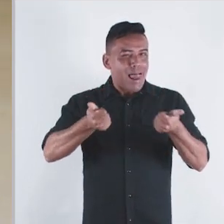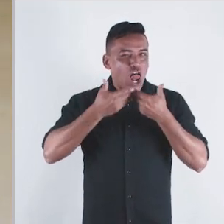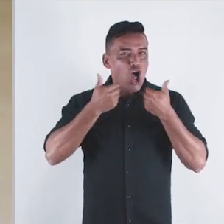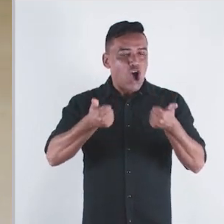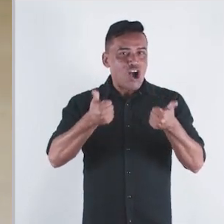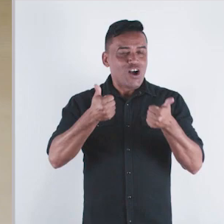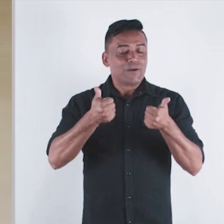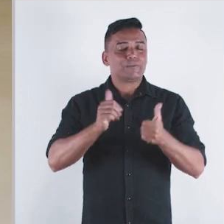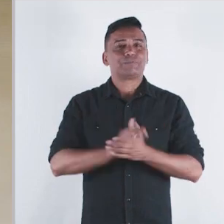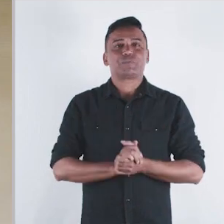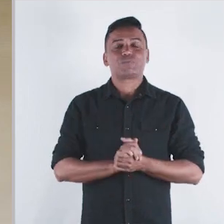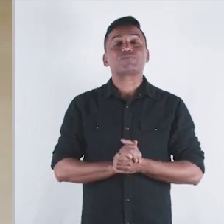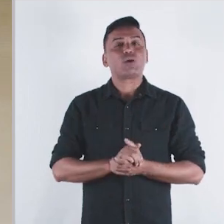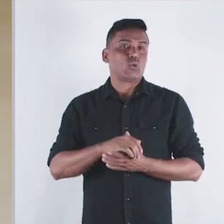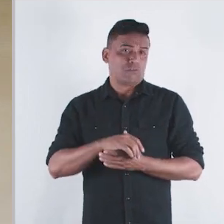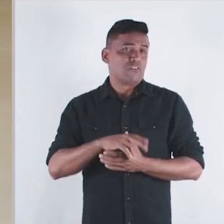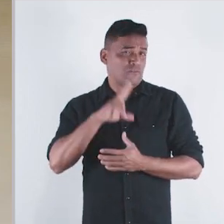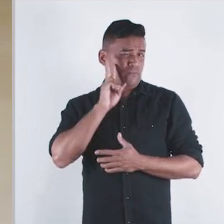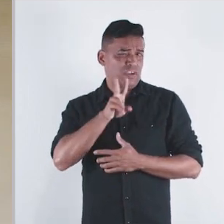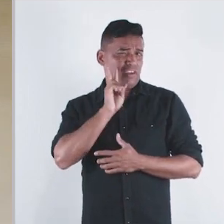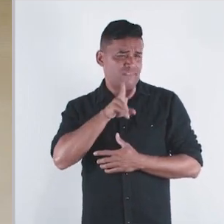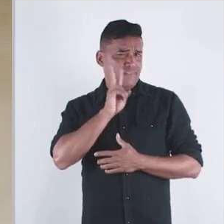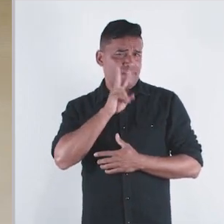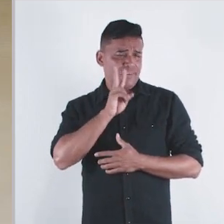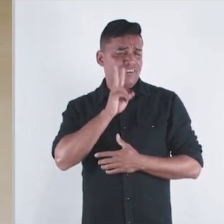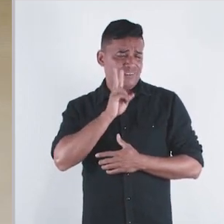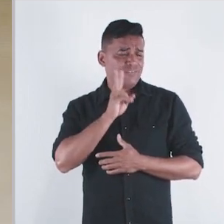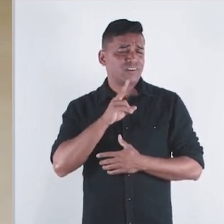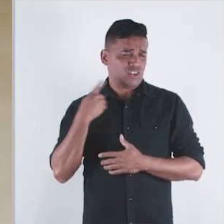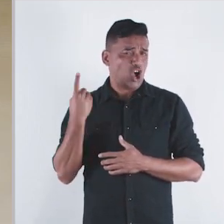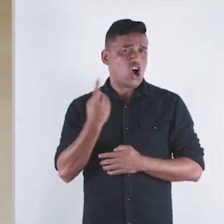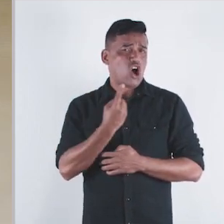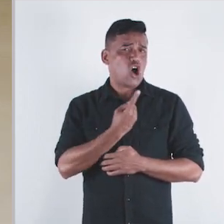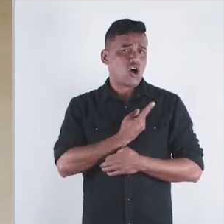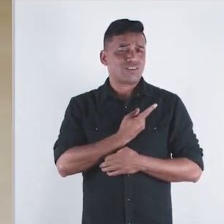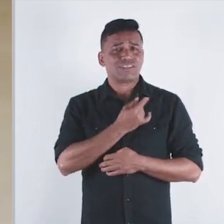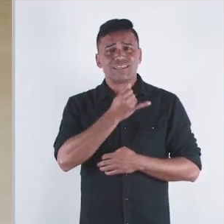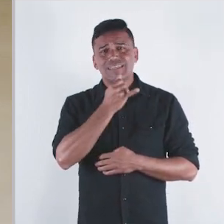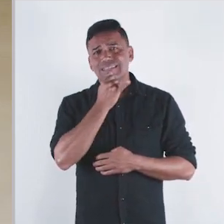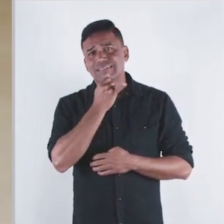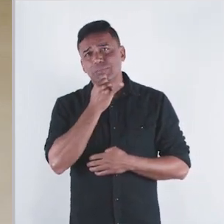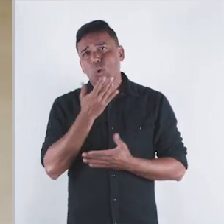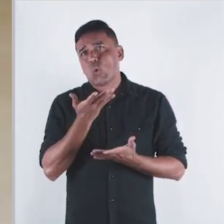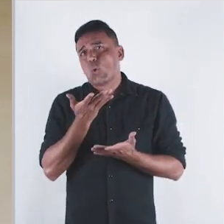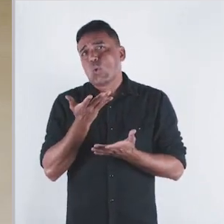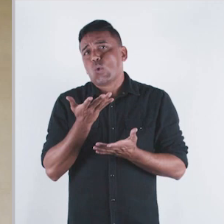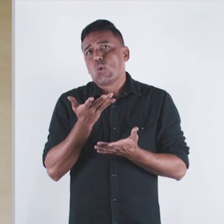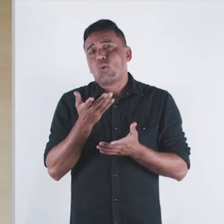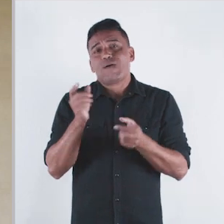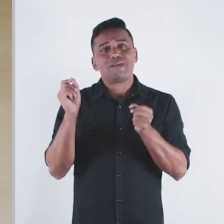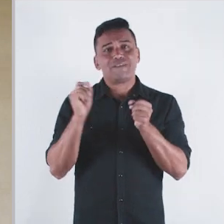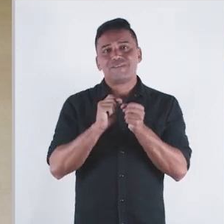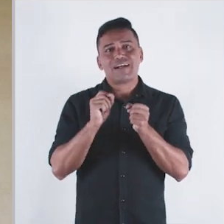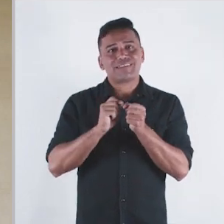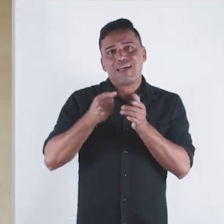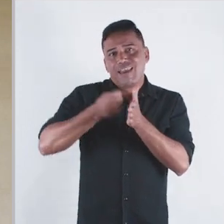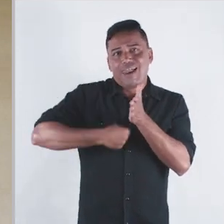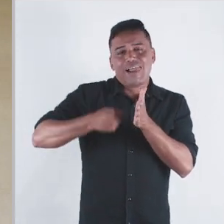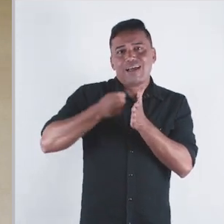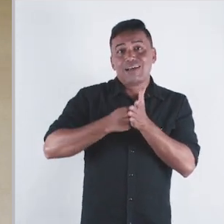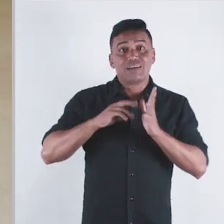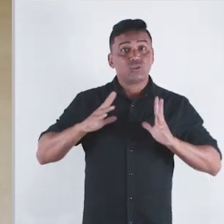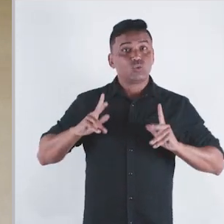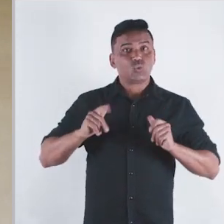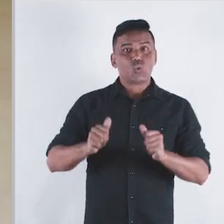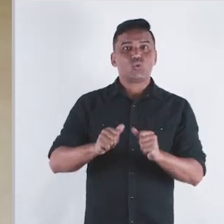O que eu tenho visto, o que nós temos visto, todos nós que estamos, então, fazendo tudo